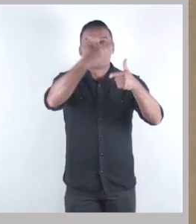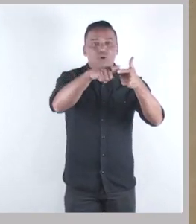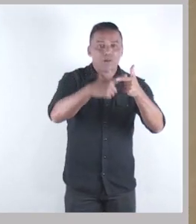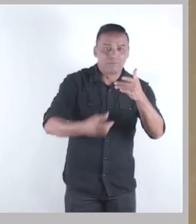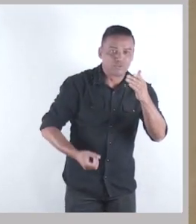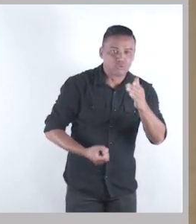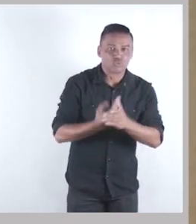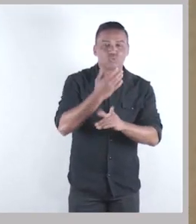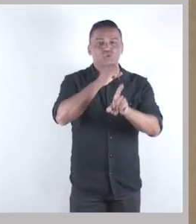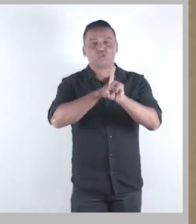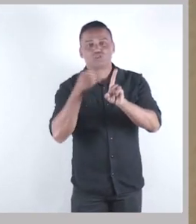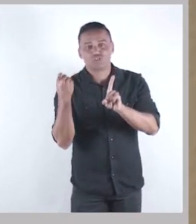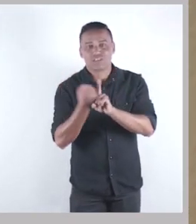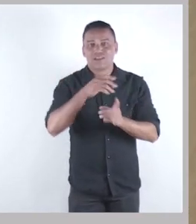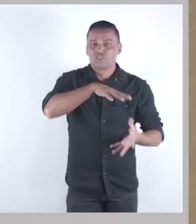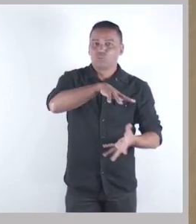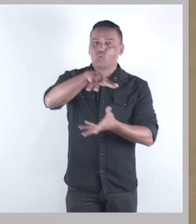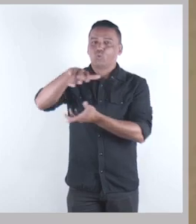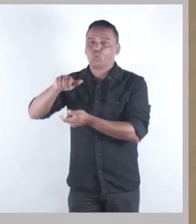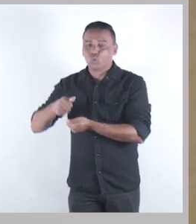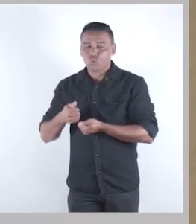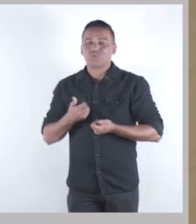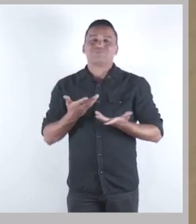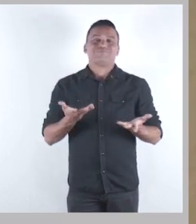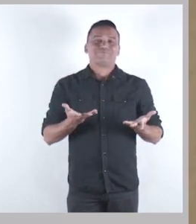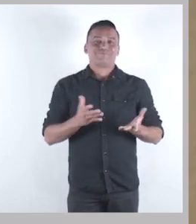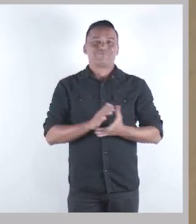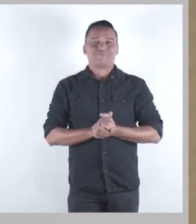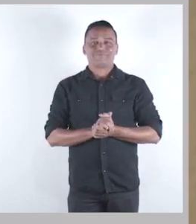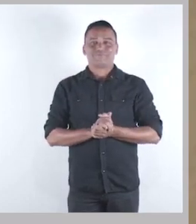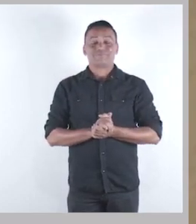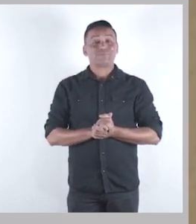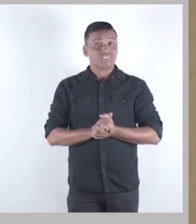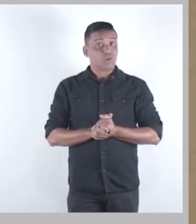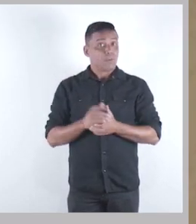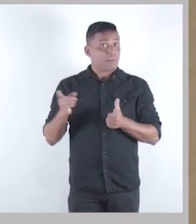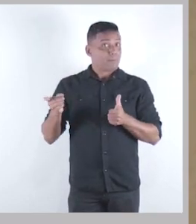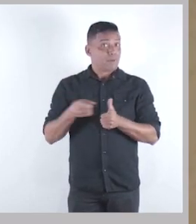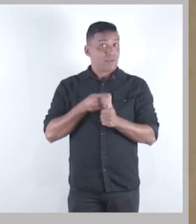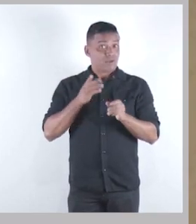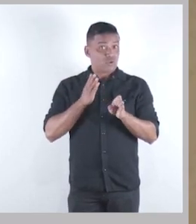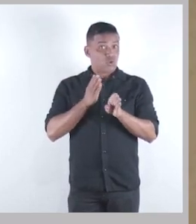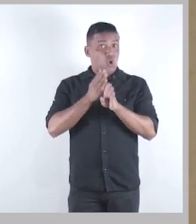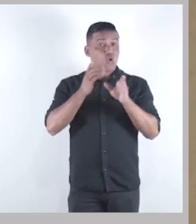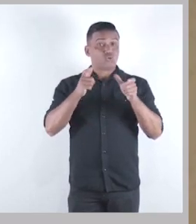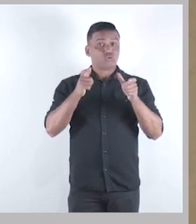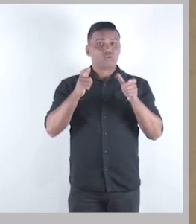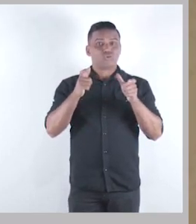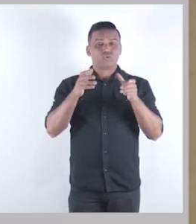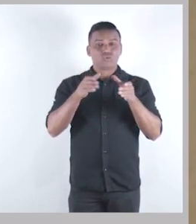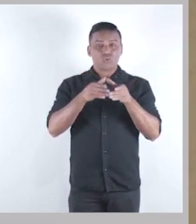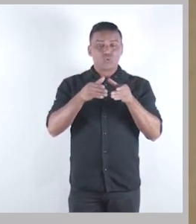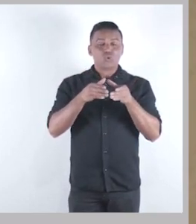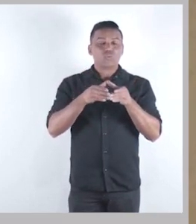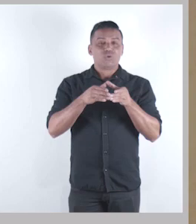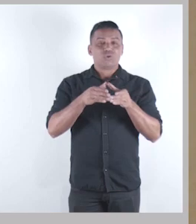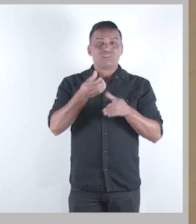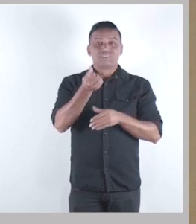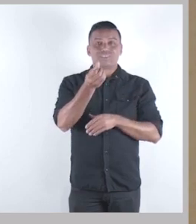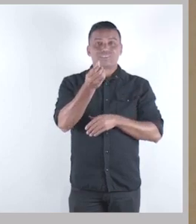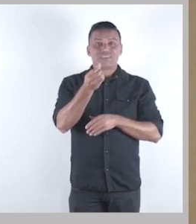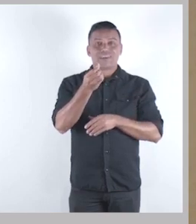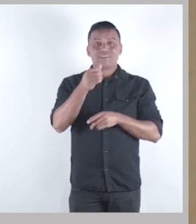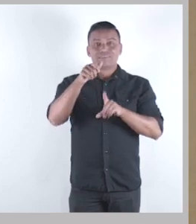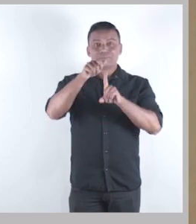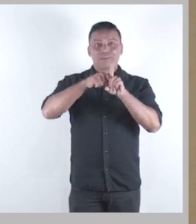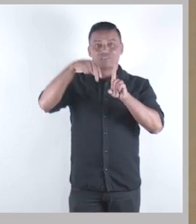etc. E pronto, fazemos isso. Olha, o primeiro encontro foi a 16 de novembro de 2018.